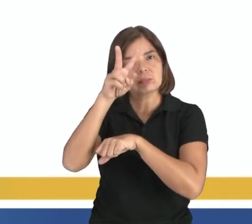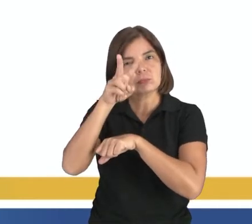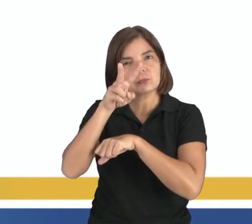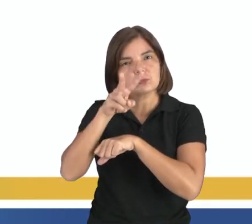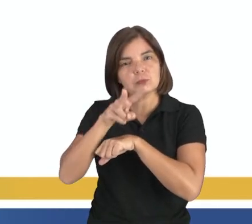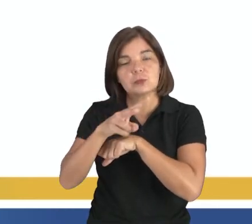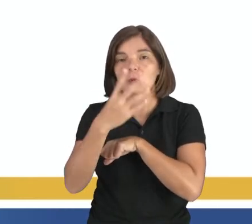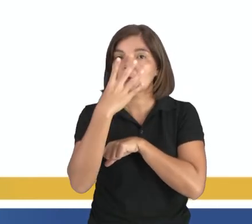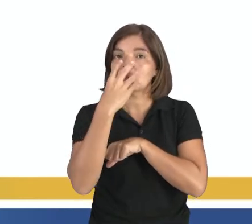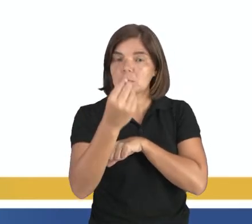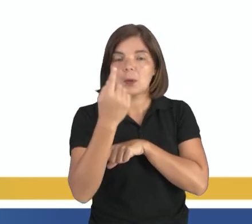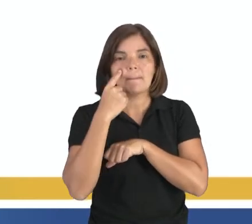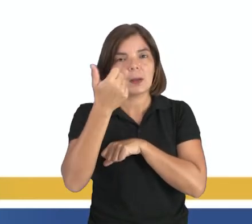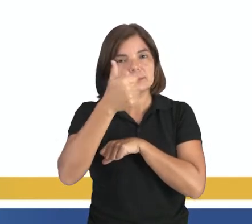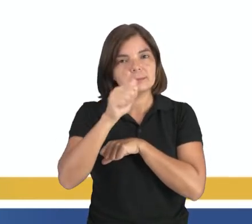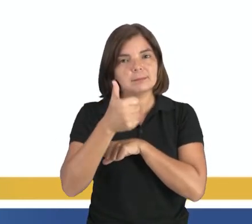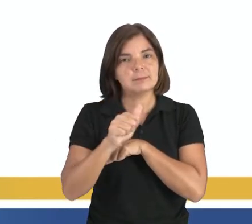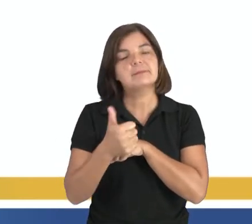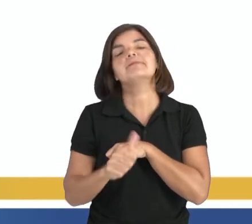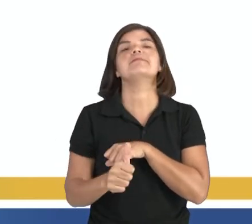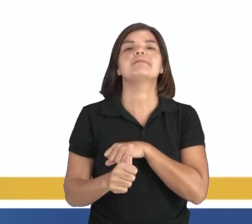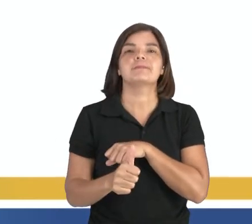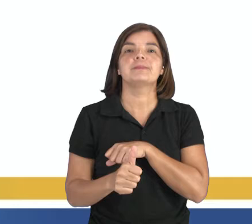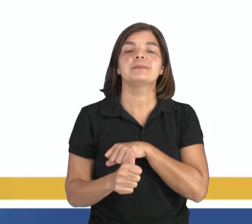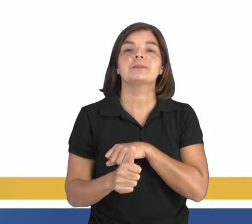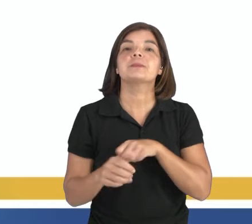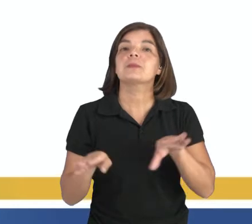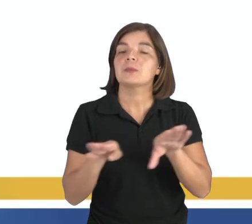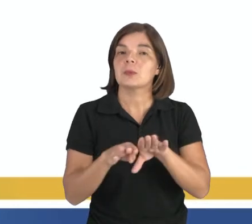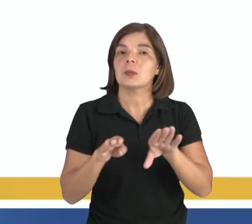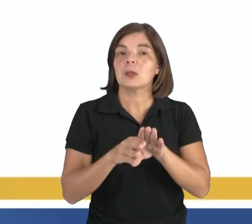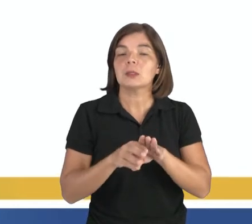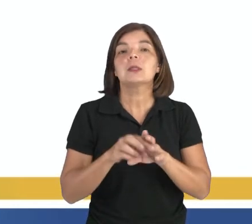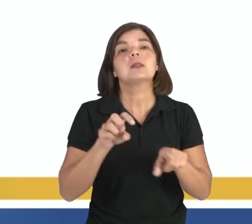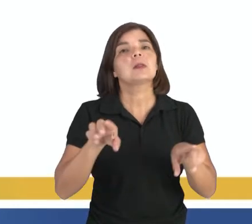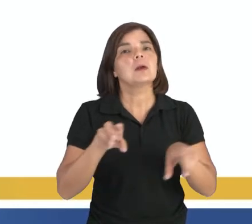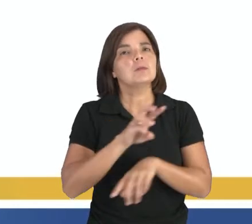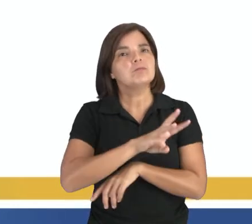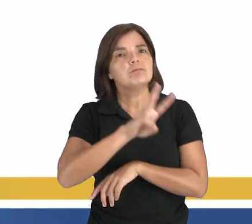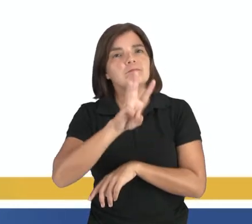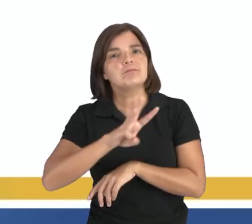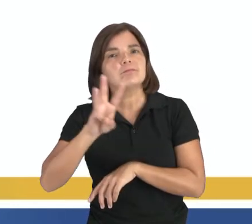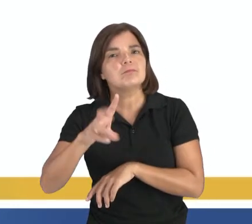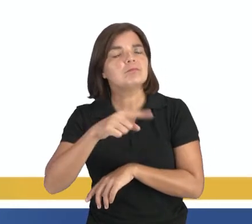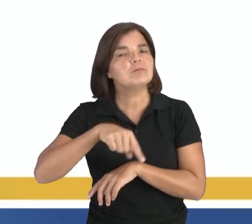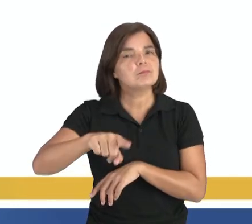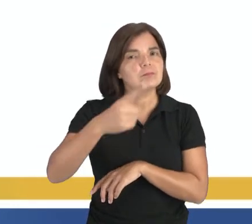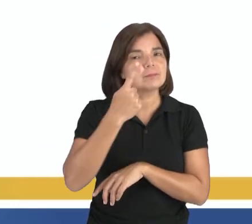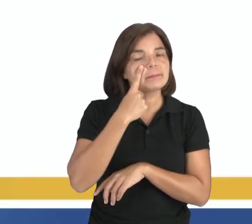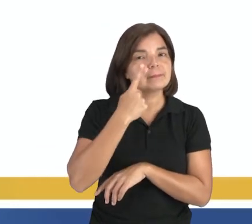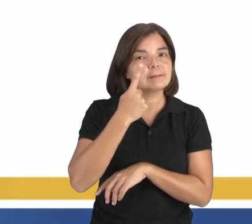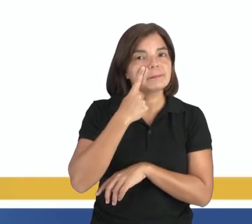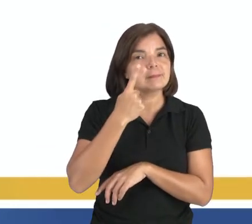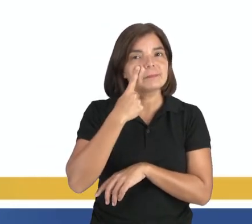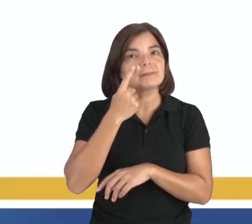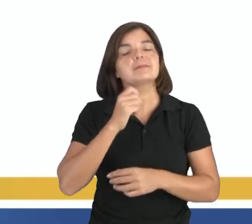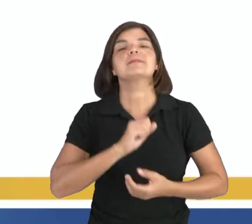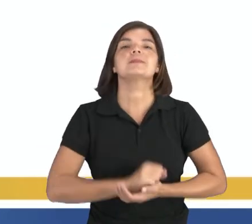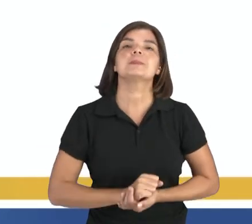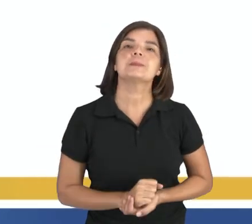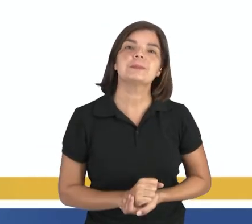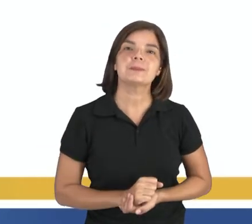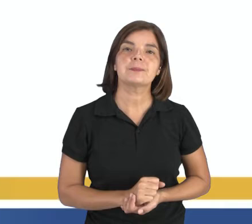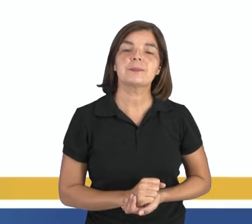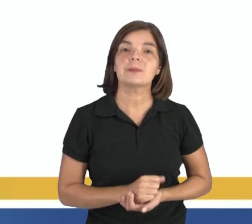né, tirar um print, né, verificar isso aí, tem o link, tá certo? Para vocês observarem,